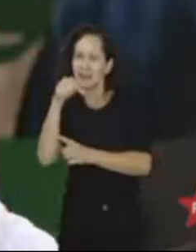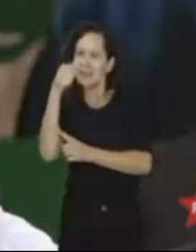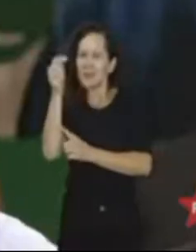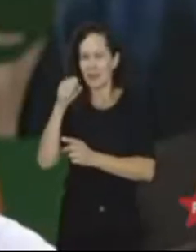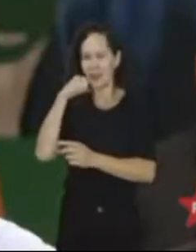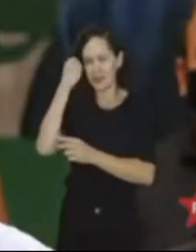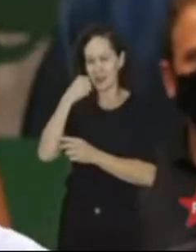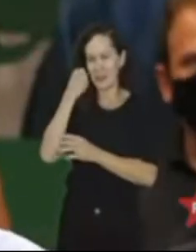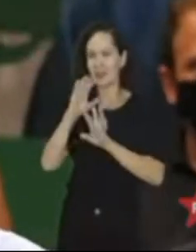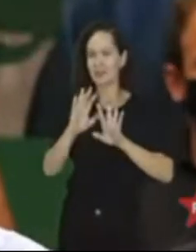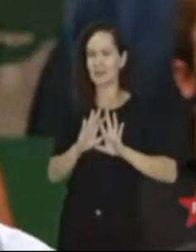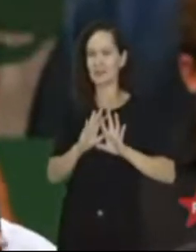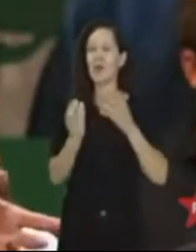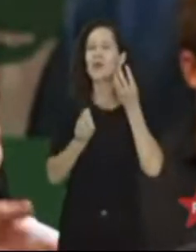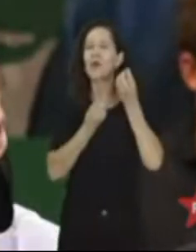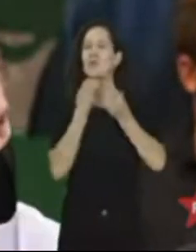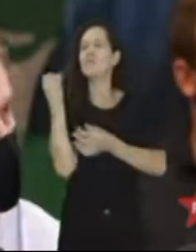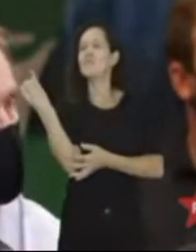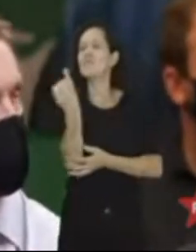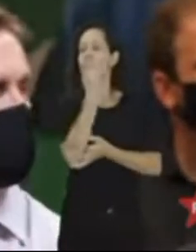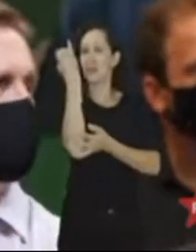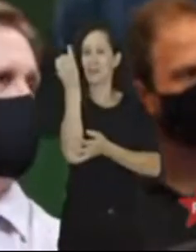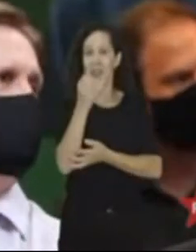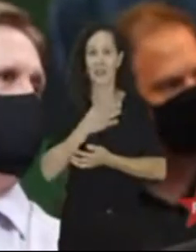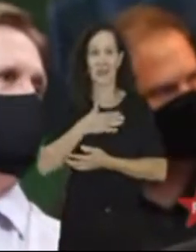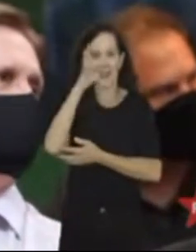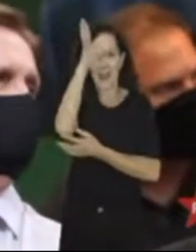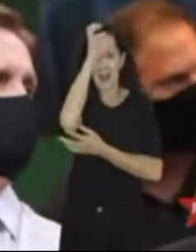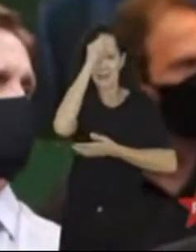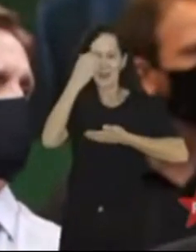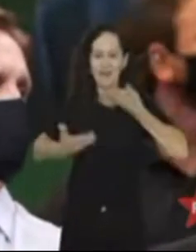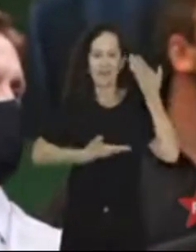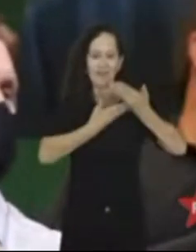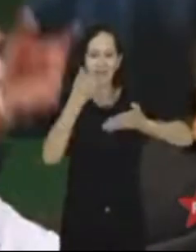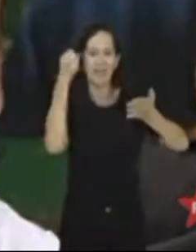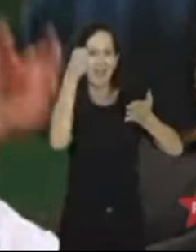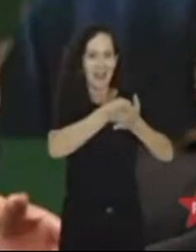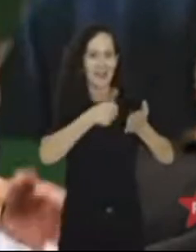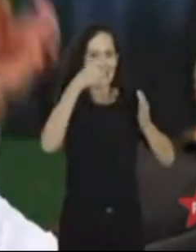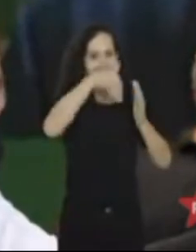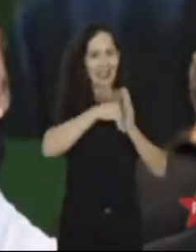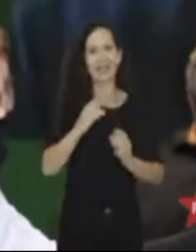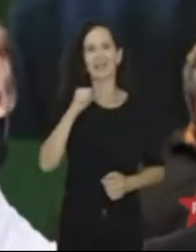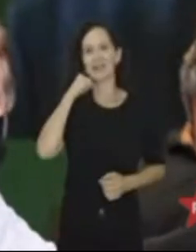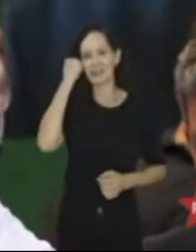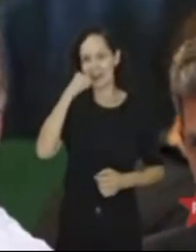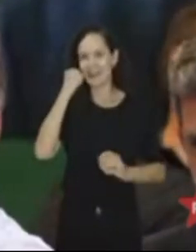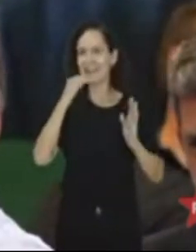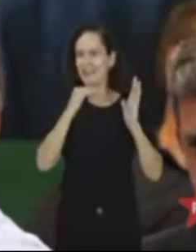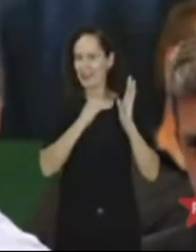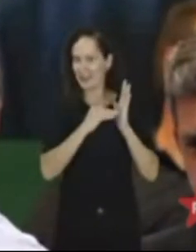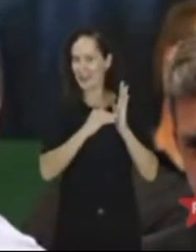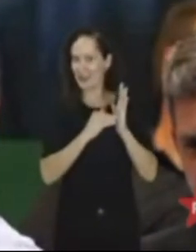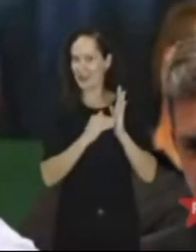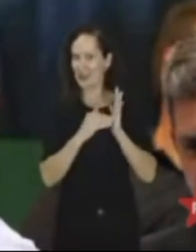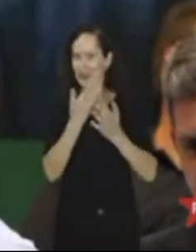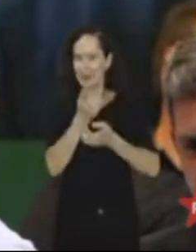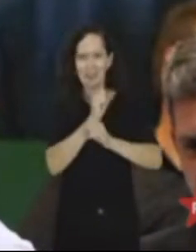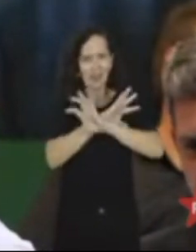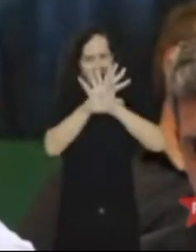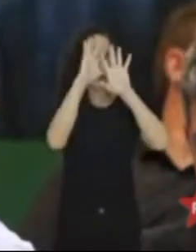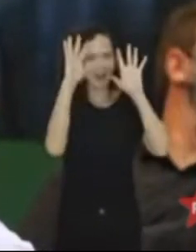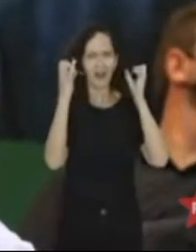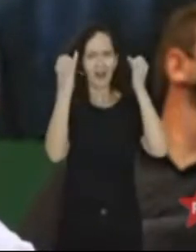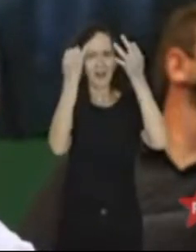foi importante, como eu aprendi com você a lutar naquele Senado. Como você tinha clareza do que nós tínhamos